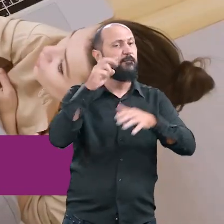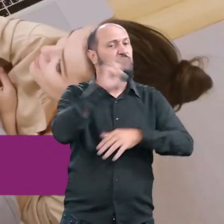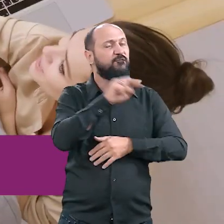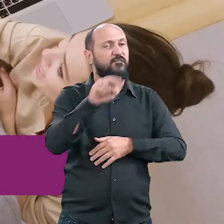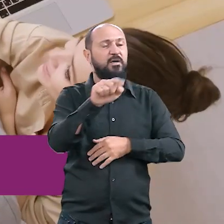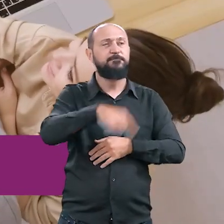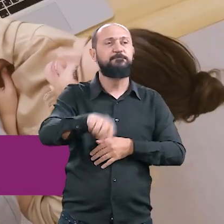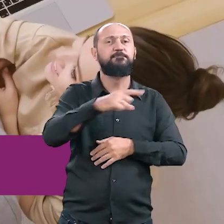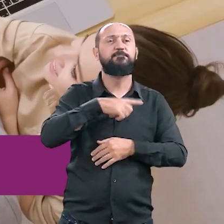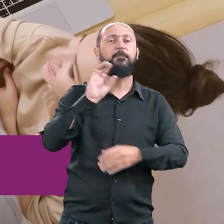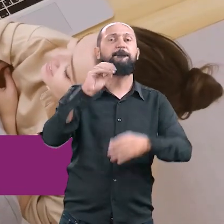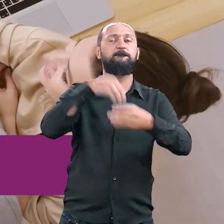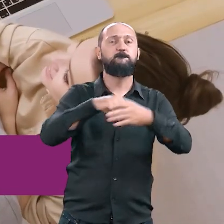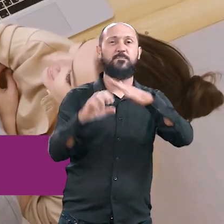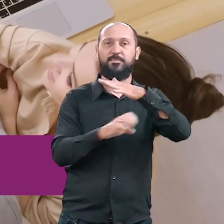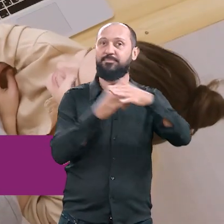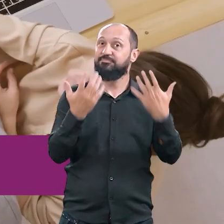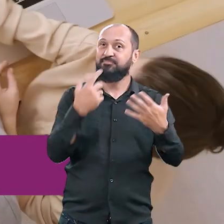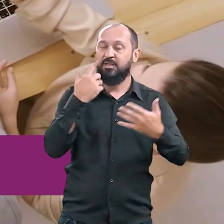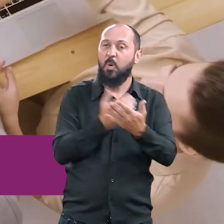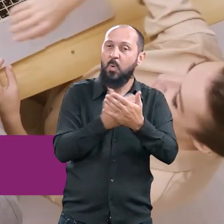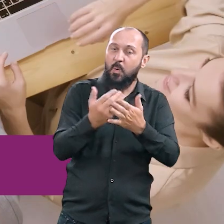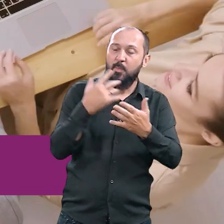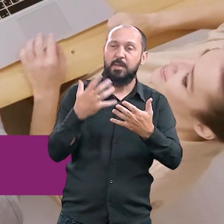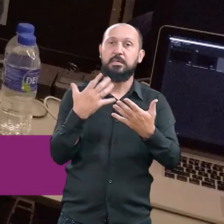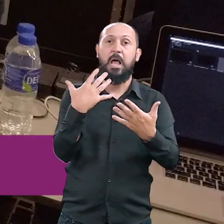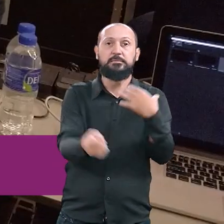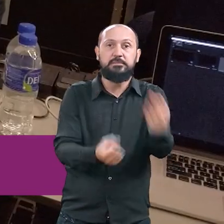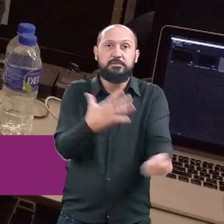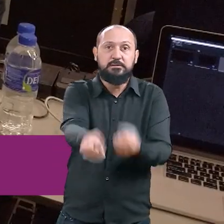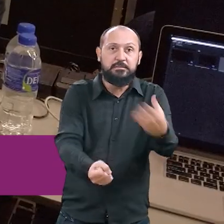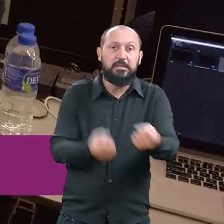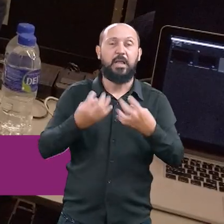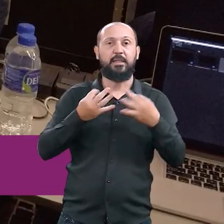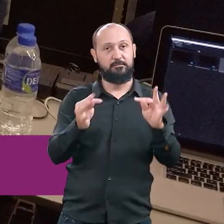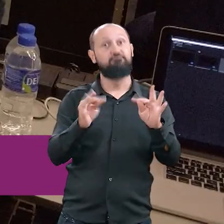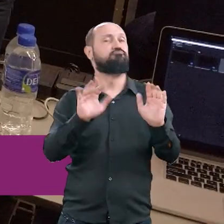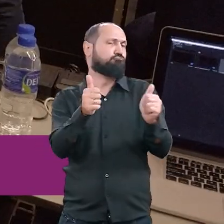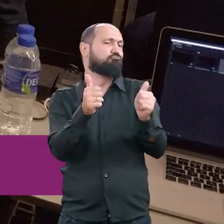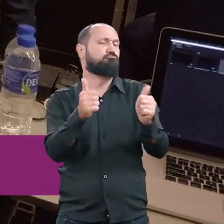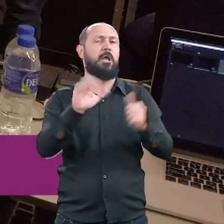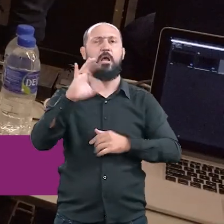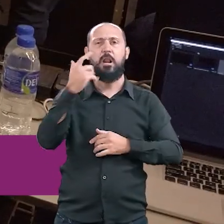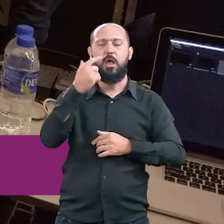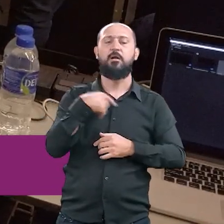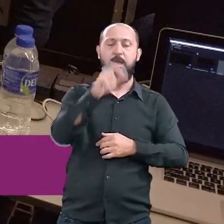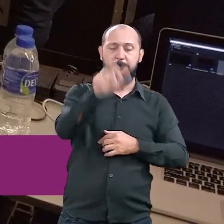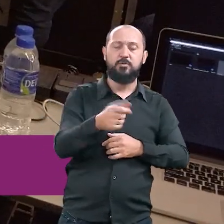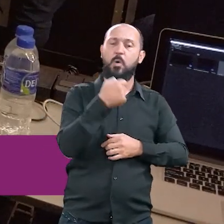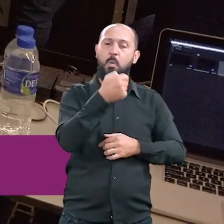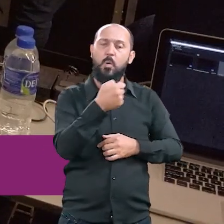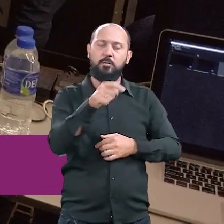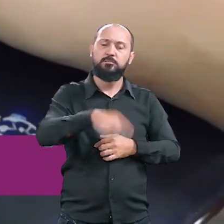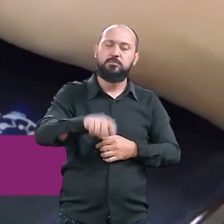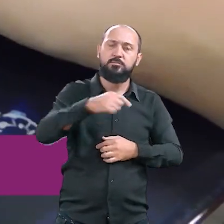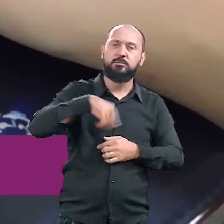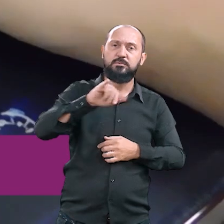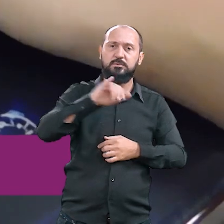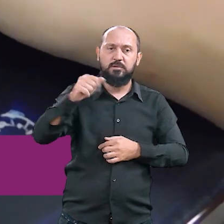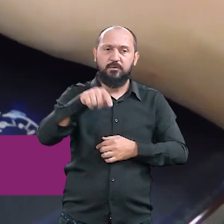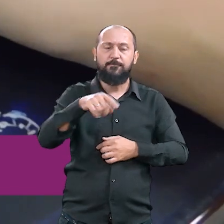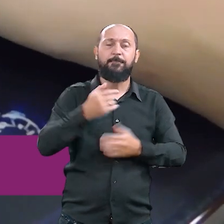2 dias na semana. E você como profissional falou assim, olha, eu escolhi não usar essa tecnologia. Você está jogando contra